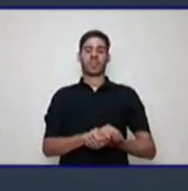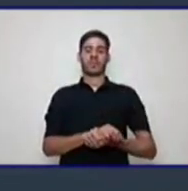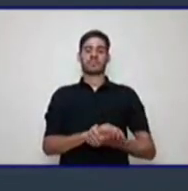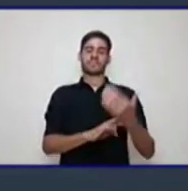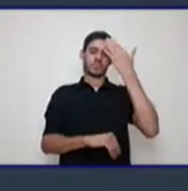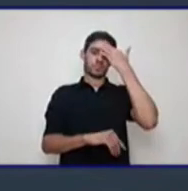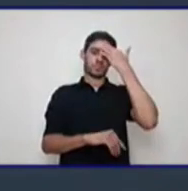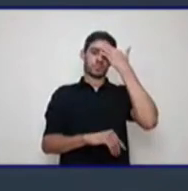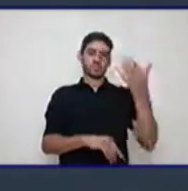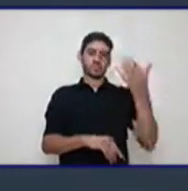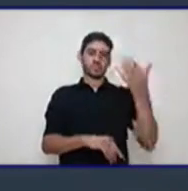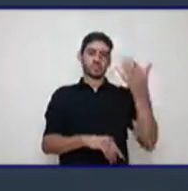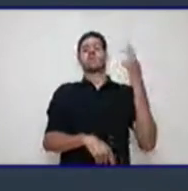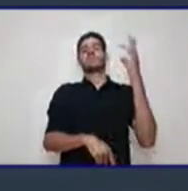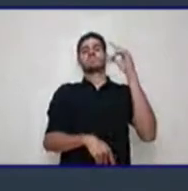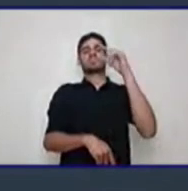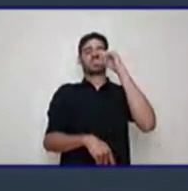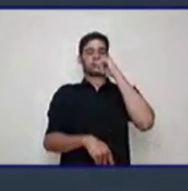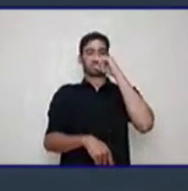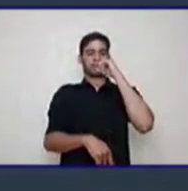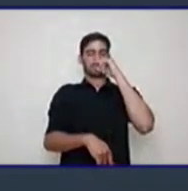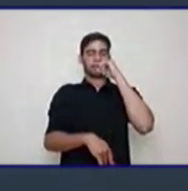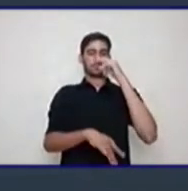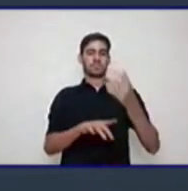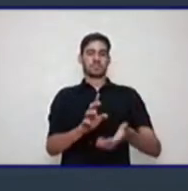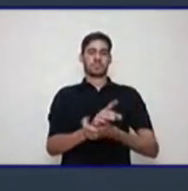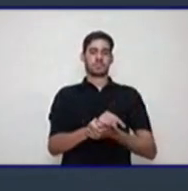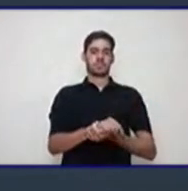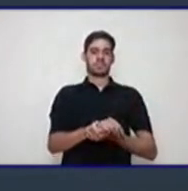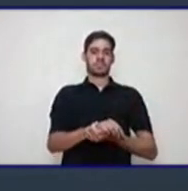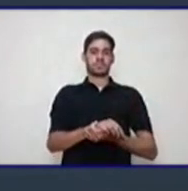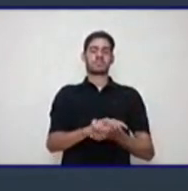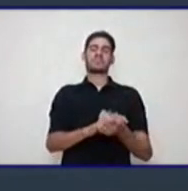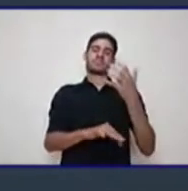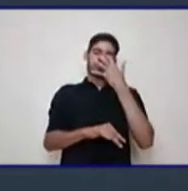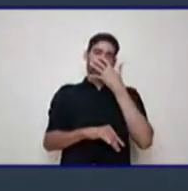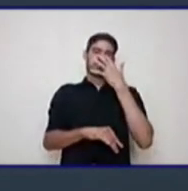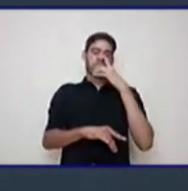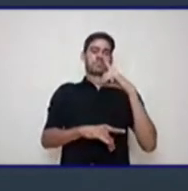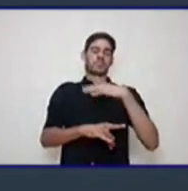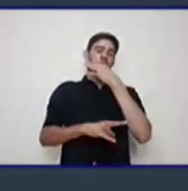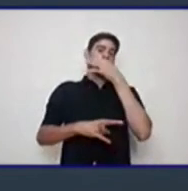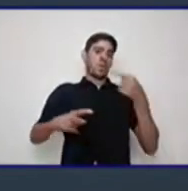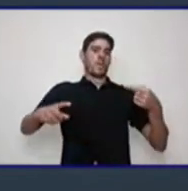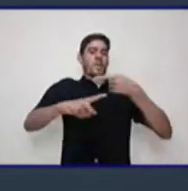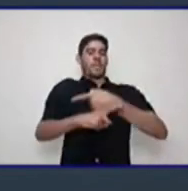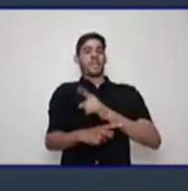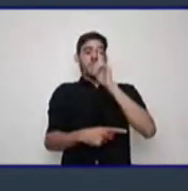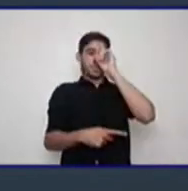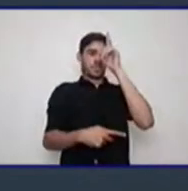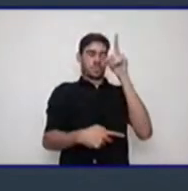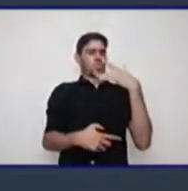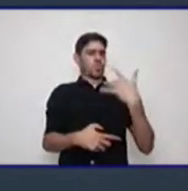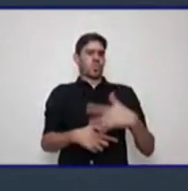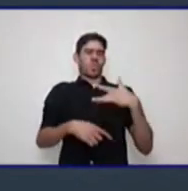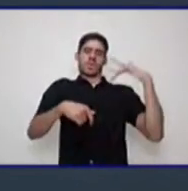obrigado, ministro Luiz Edson Fachin. Como observou, temos convergência de ideias. Eu acho um